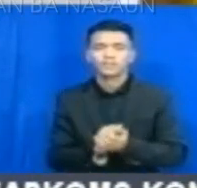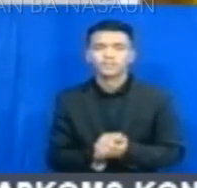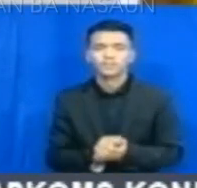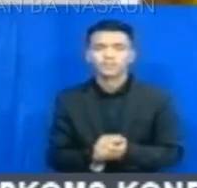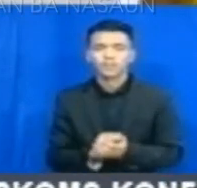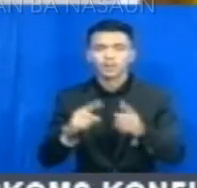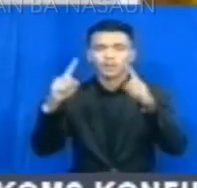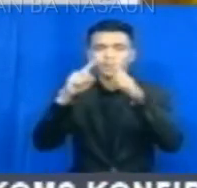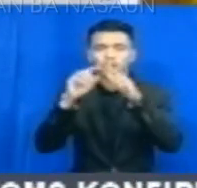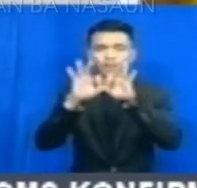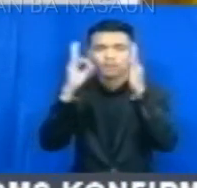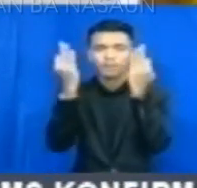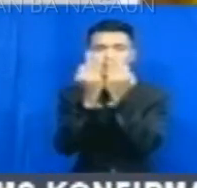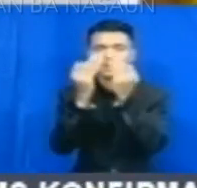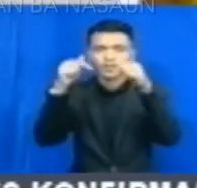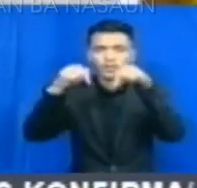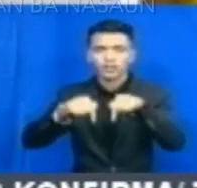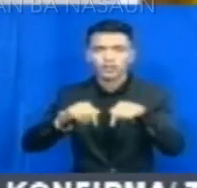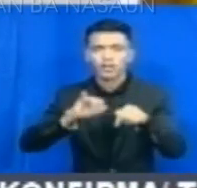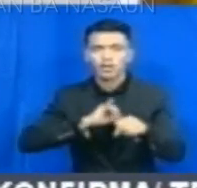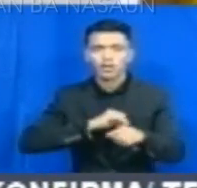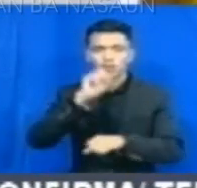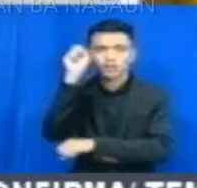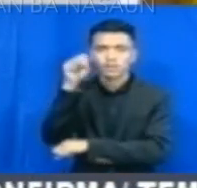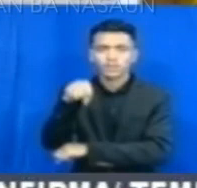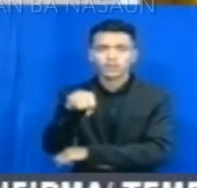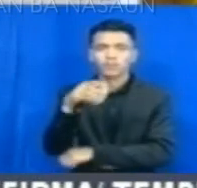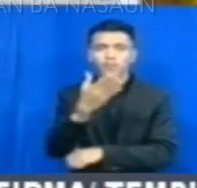Ba família neva e Hané, Hauacru, Baimi,